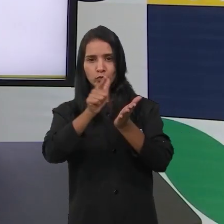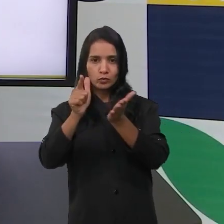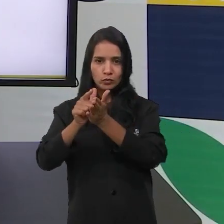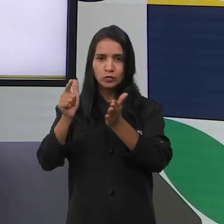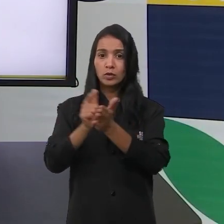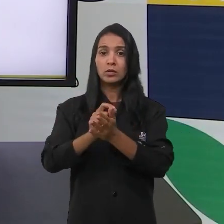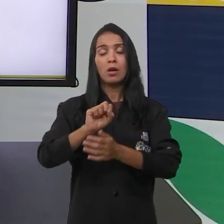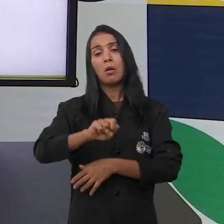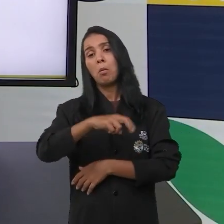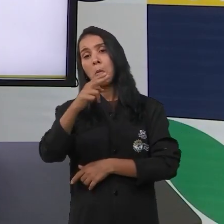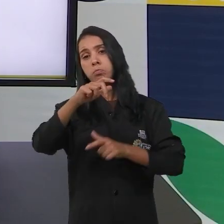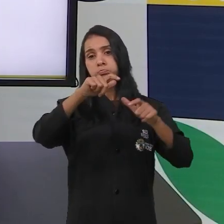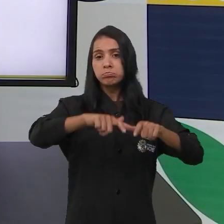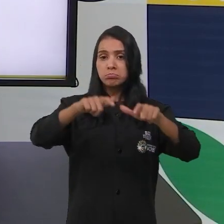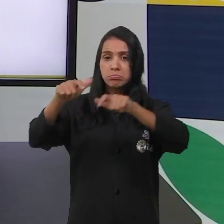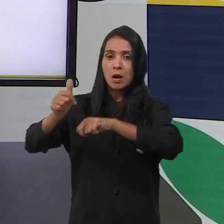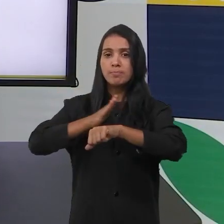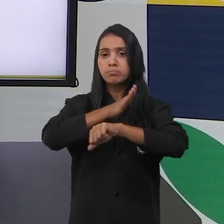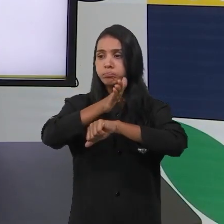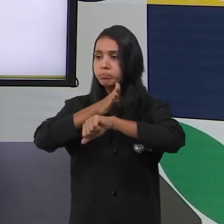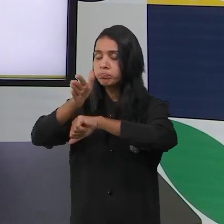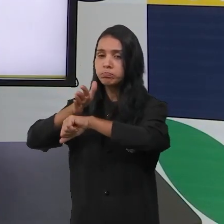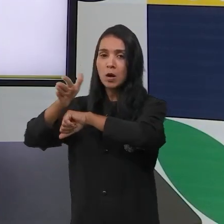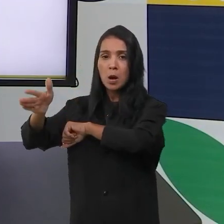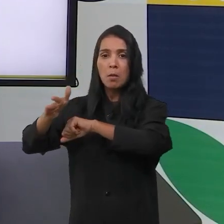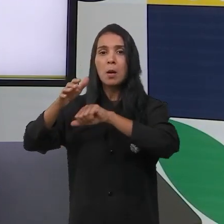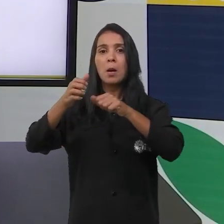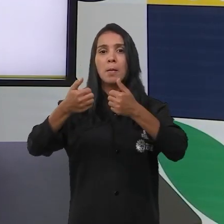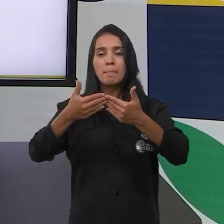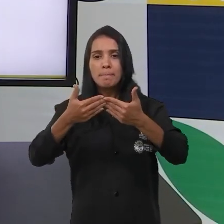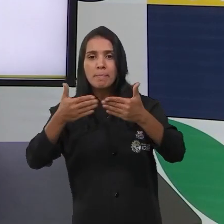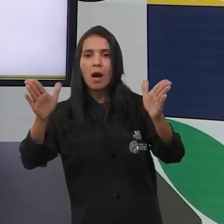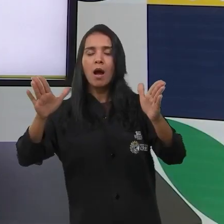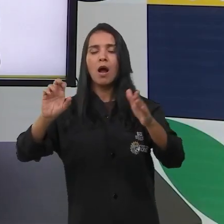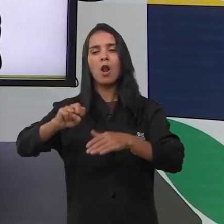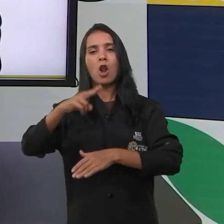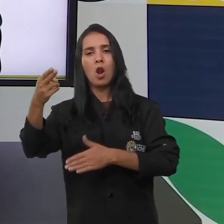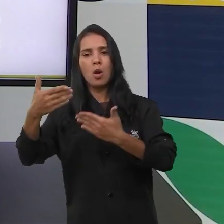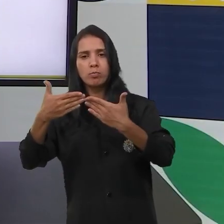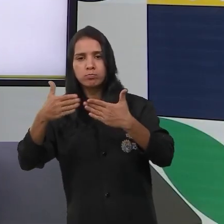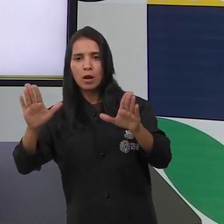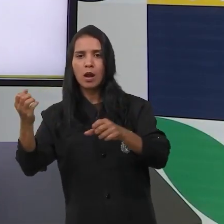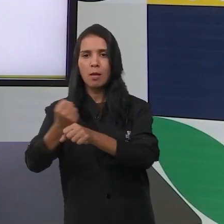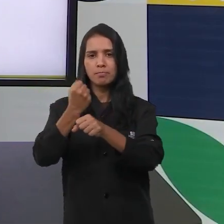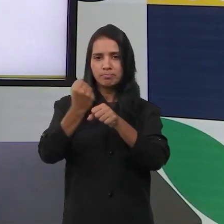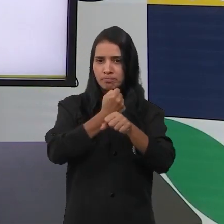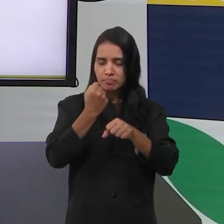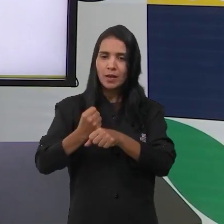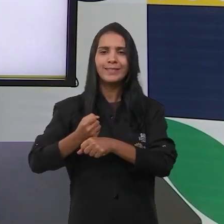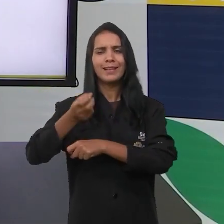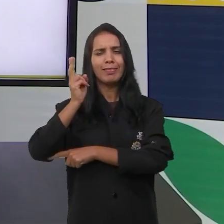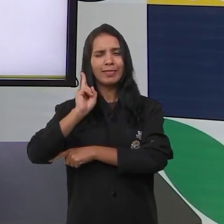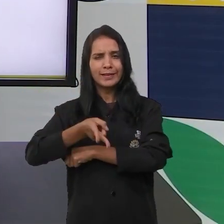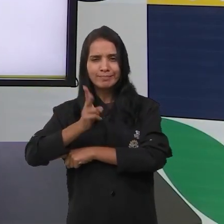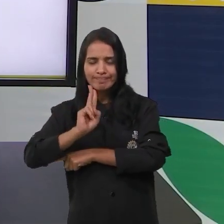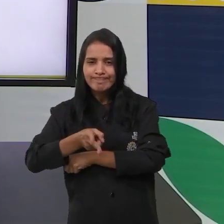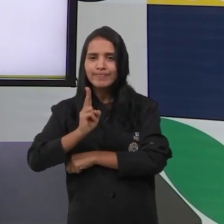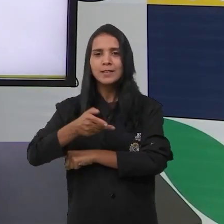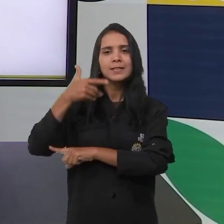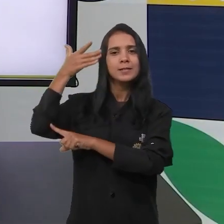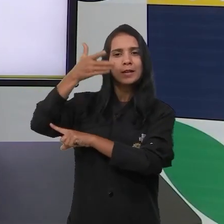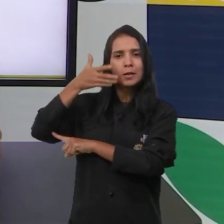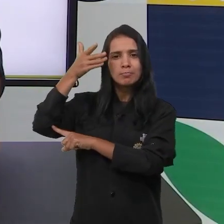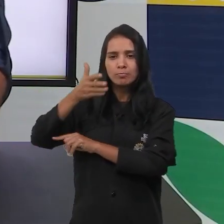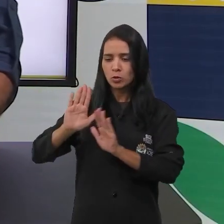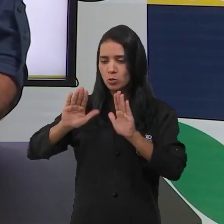ele ia, né, lançar algum tipo de programa do governo, inaugurar alguma obra, aquele discurso voltado para as massas, para as